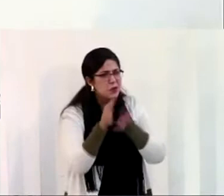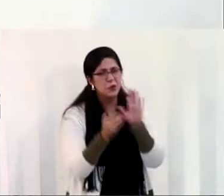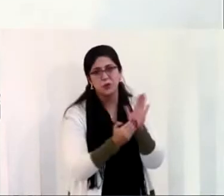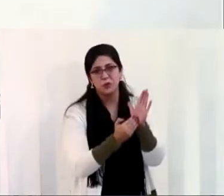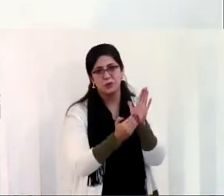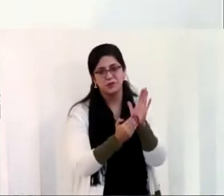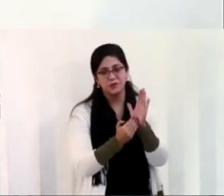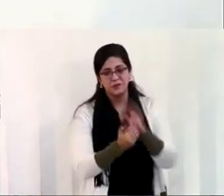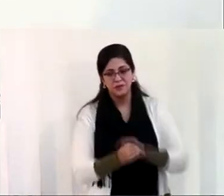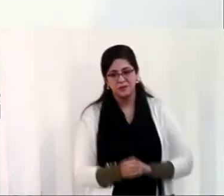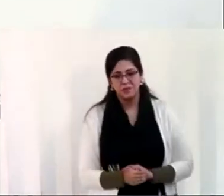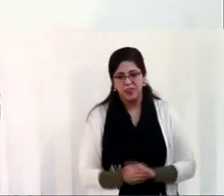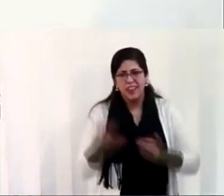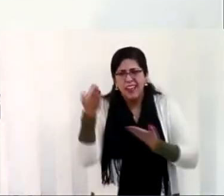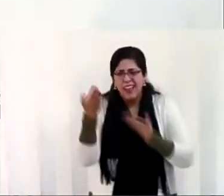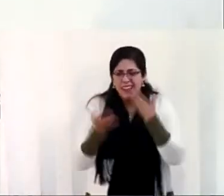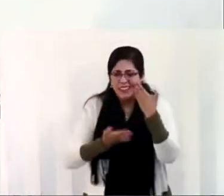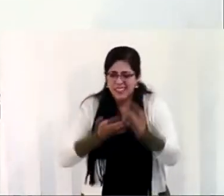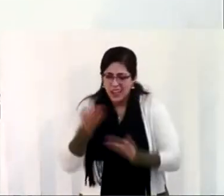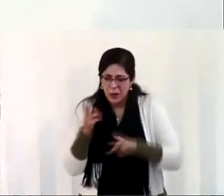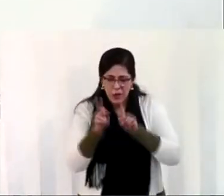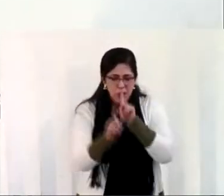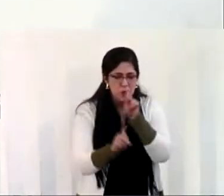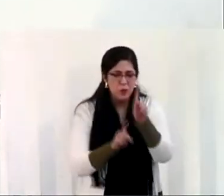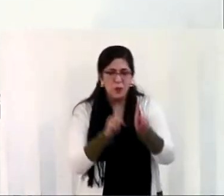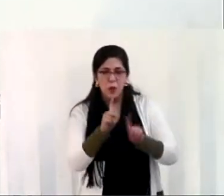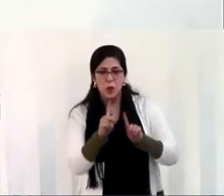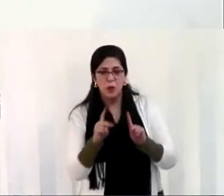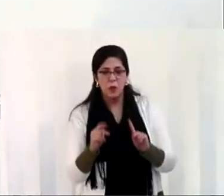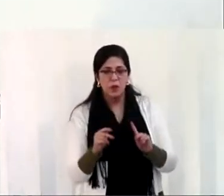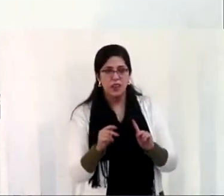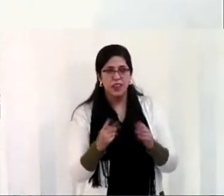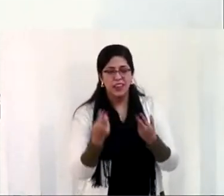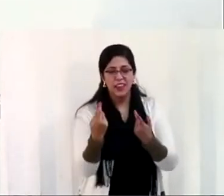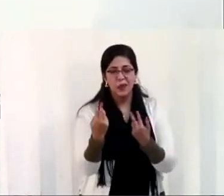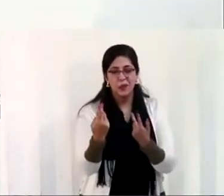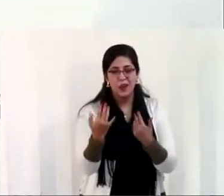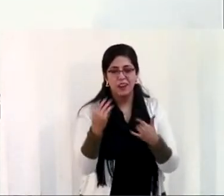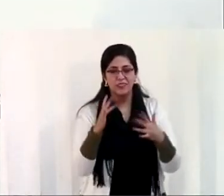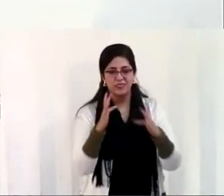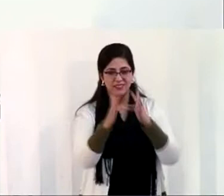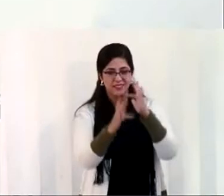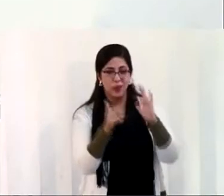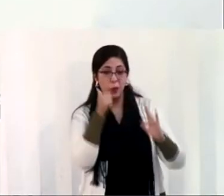relacionamento, de como era o sentido de noiva. Diz a eles